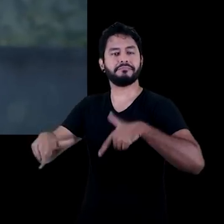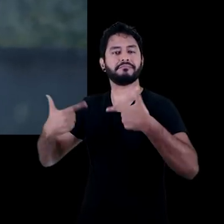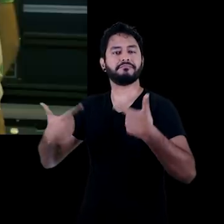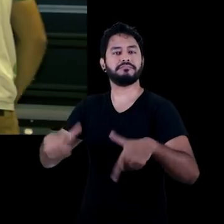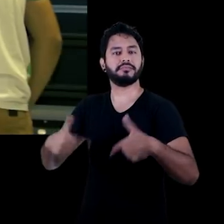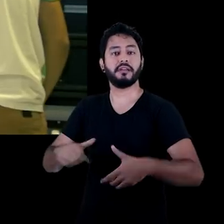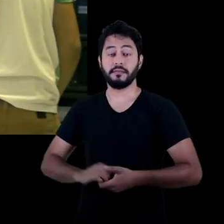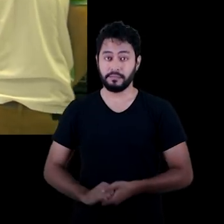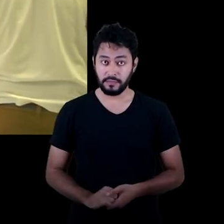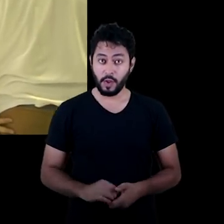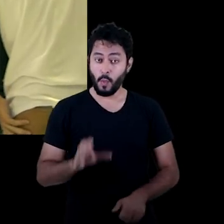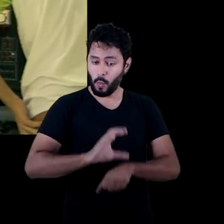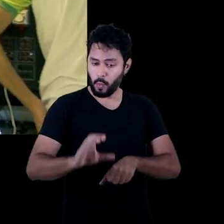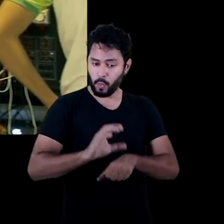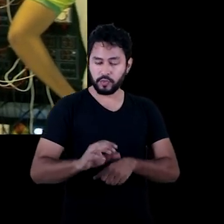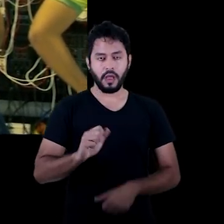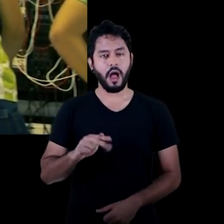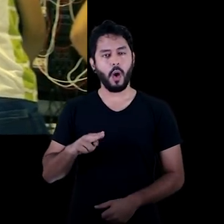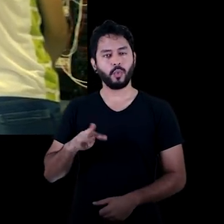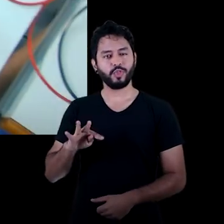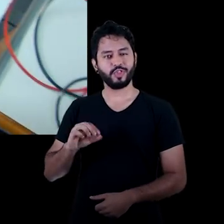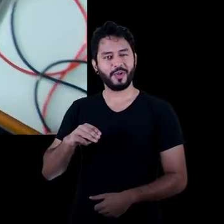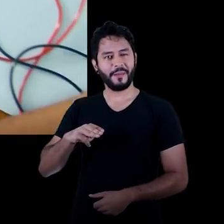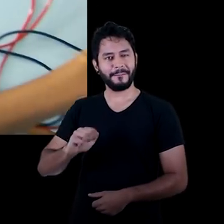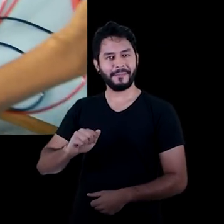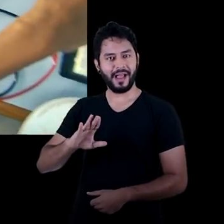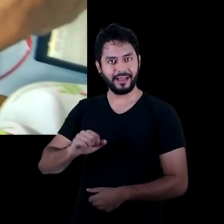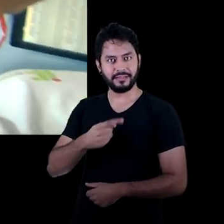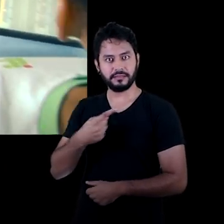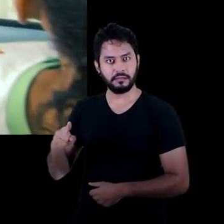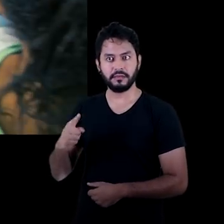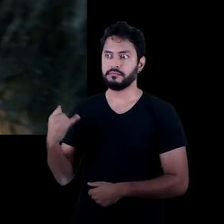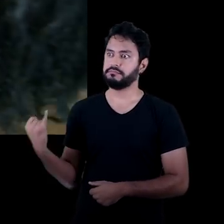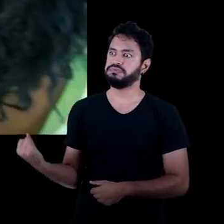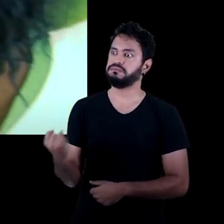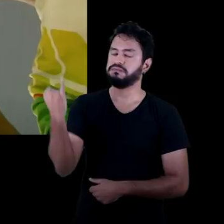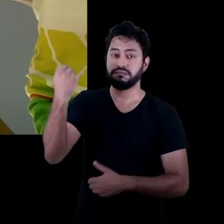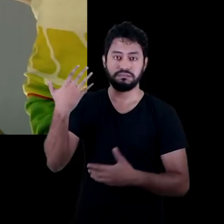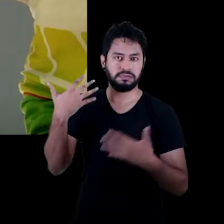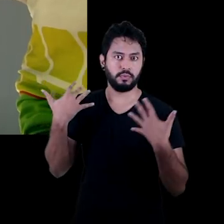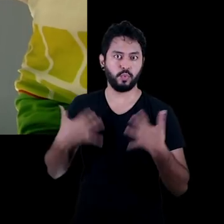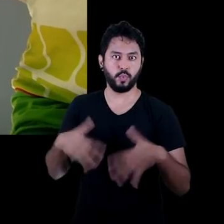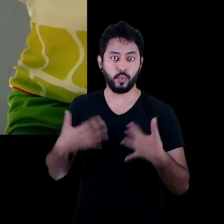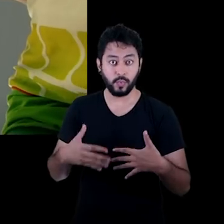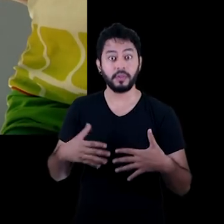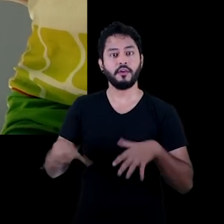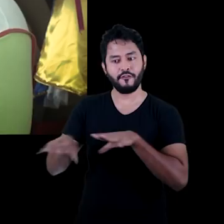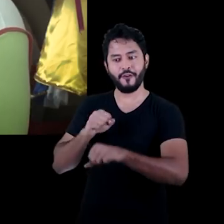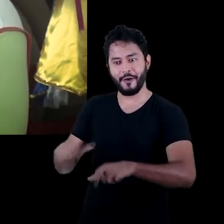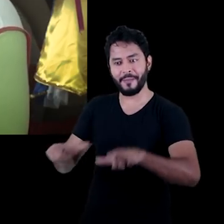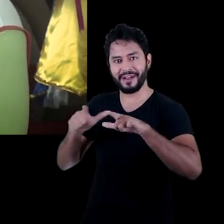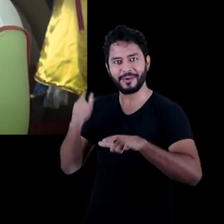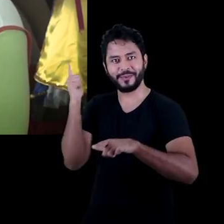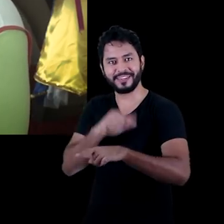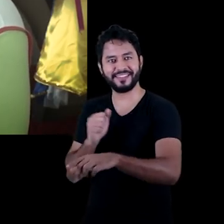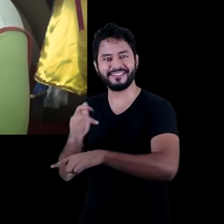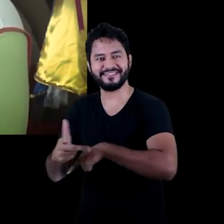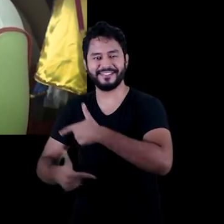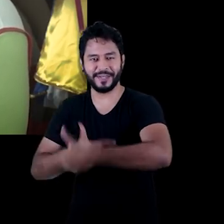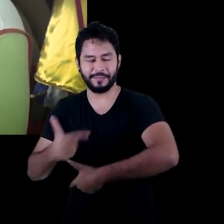automação fez toda a diferença, pois antes de concluir o curso eu não estava empregado. Para